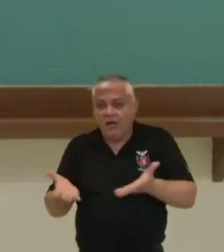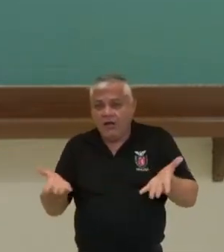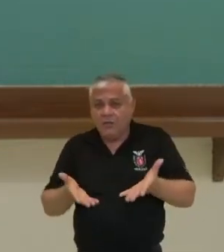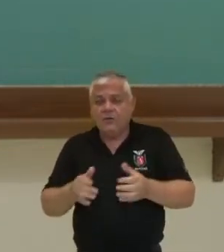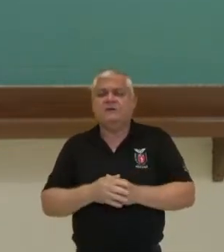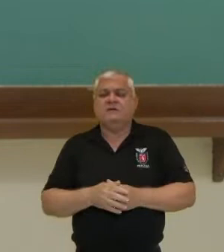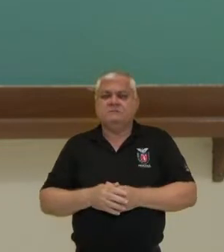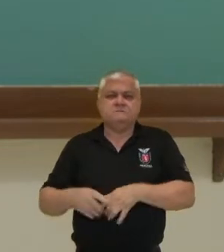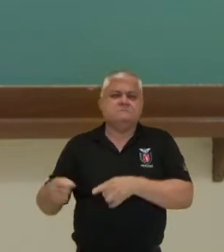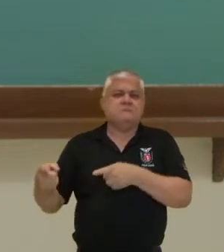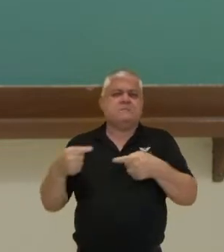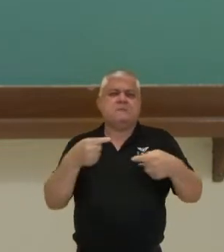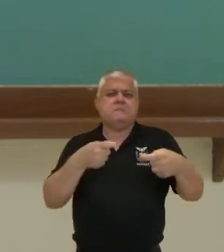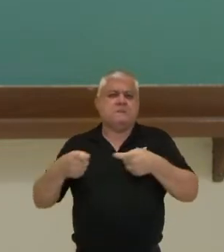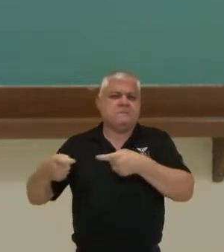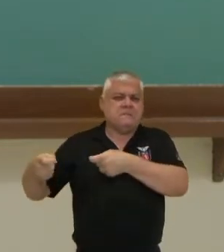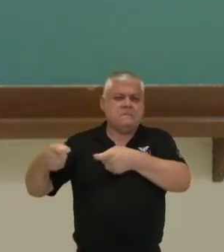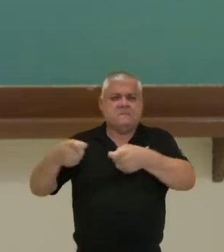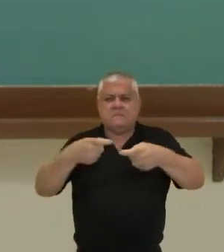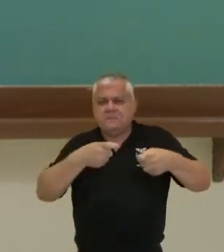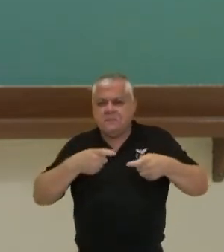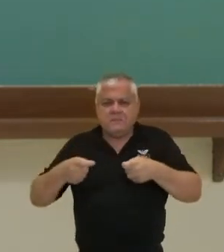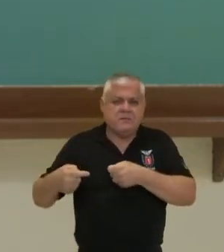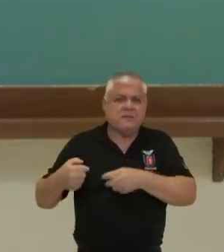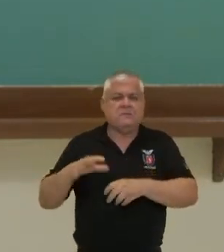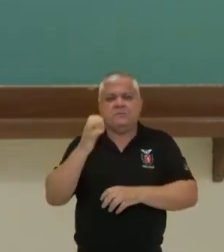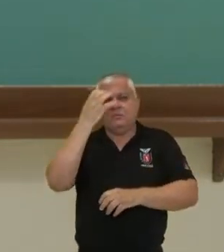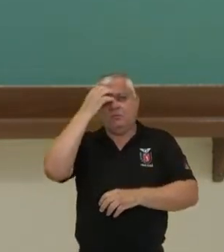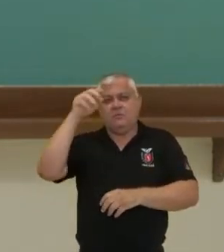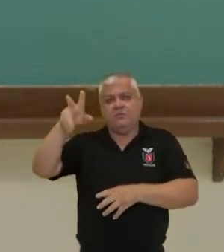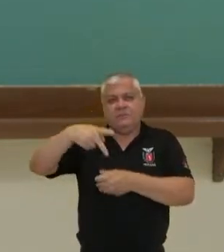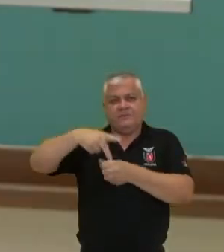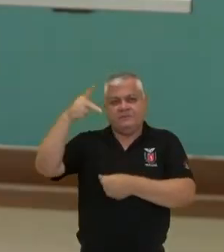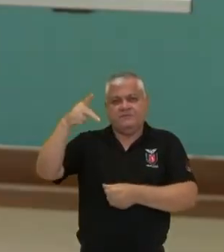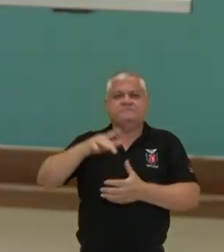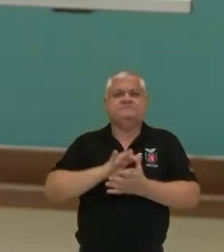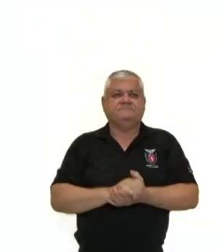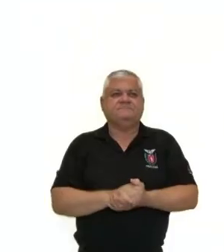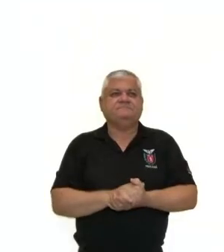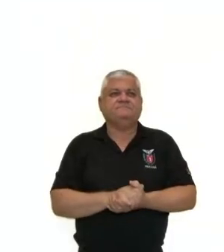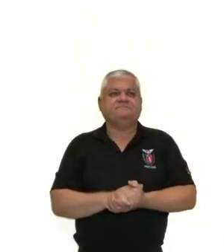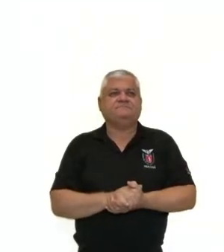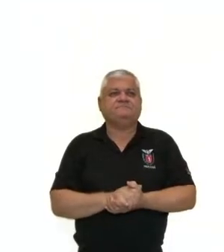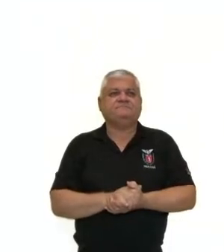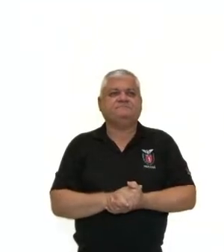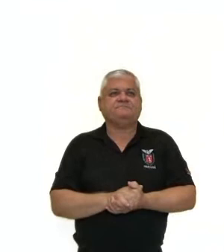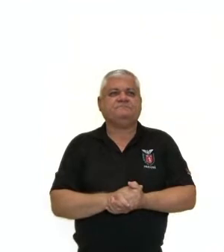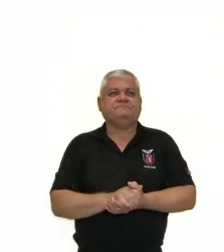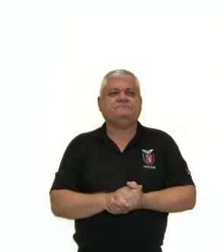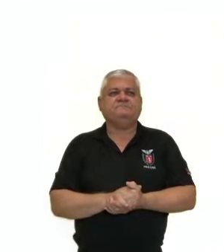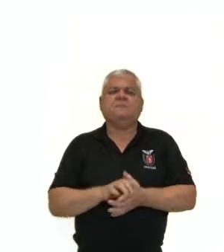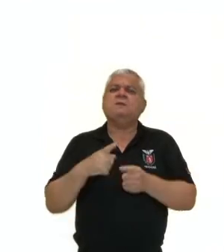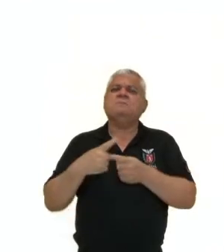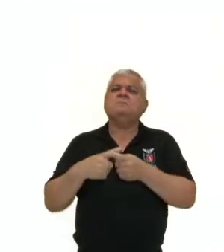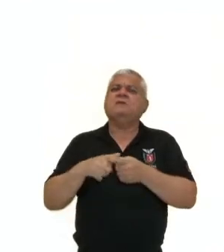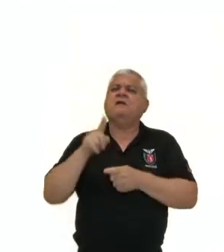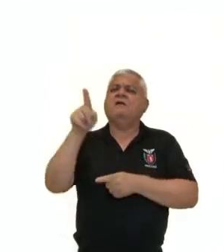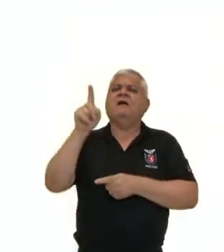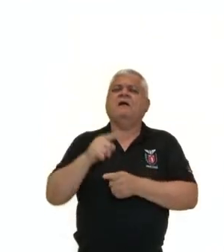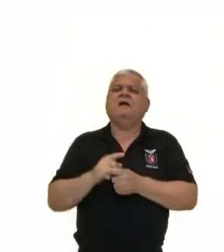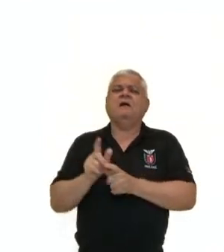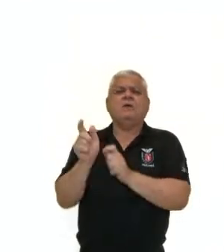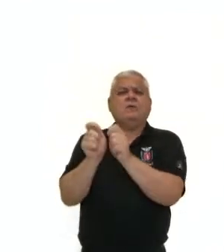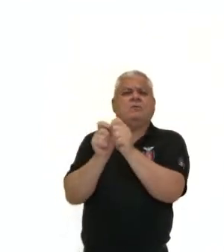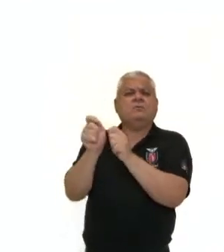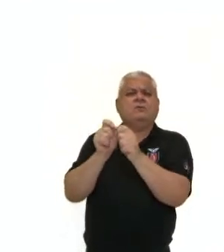vários conflitos já foram travados por conta disso tá começando lá porque a economia do Oriente Médio